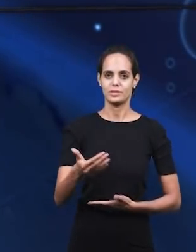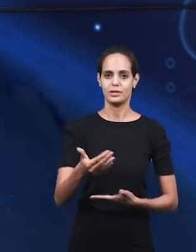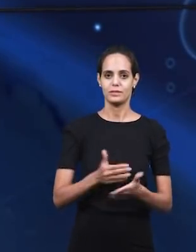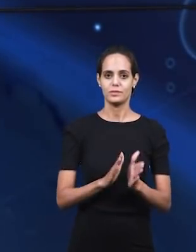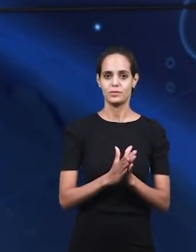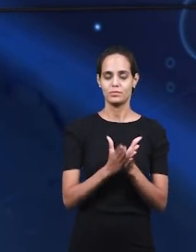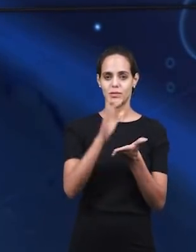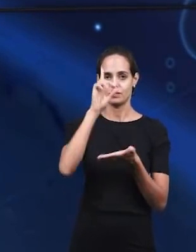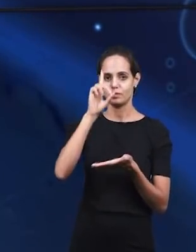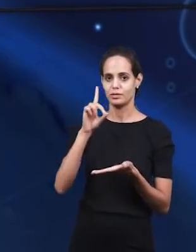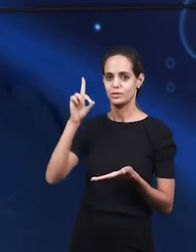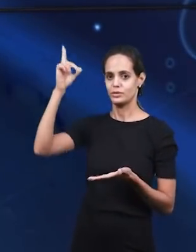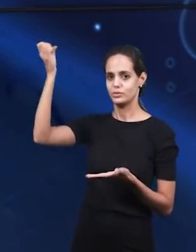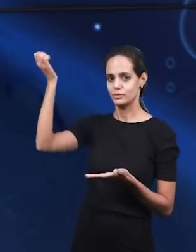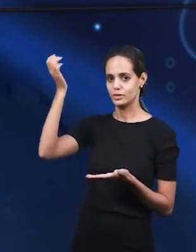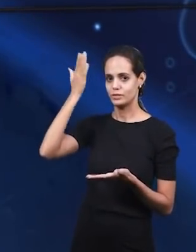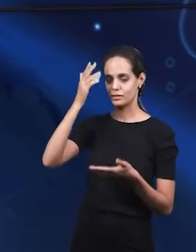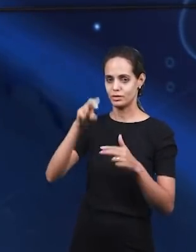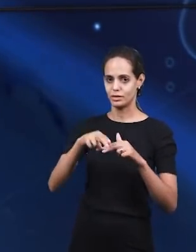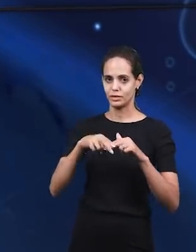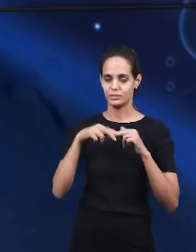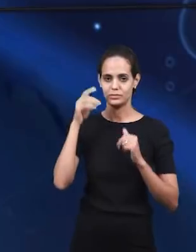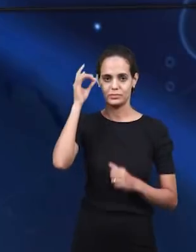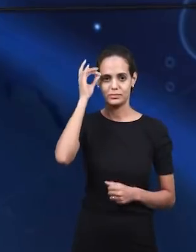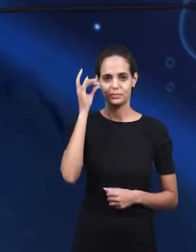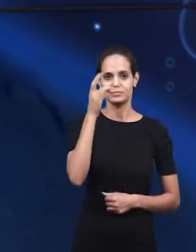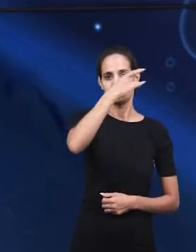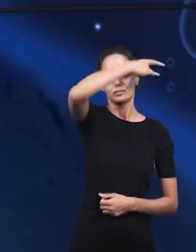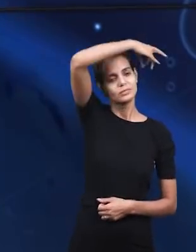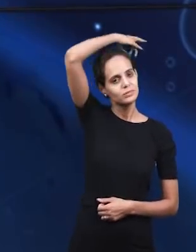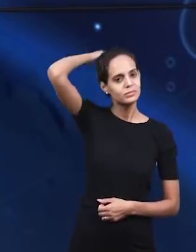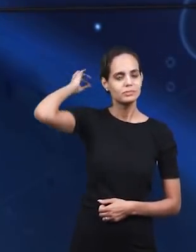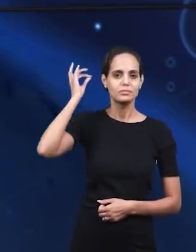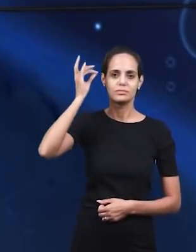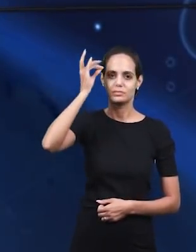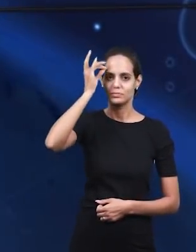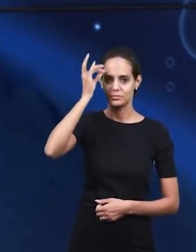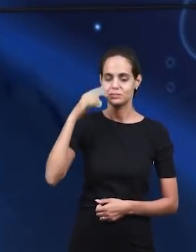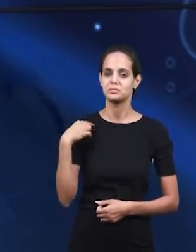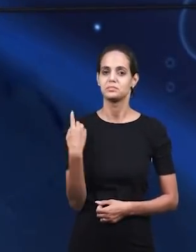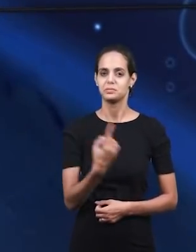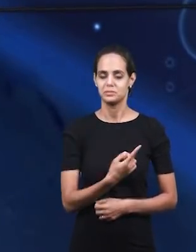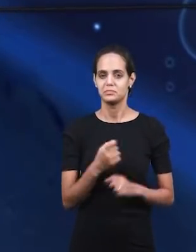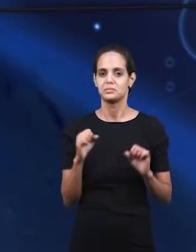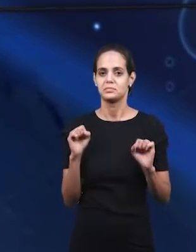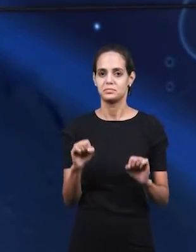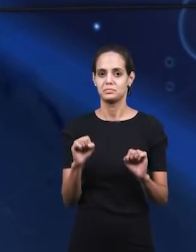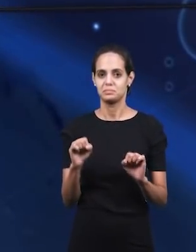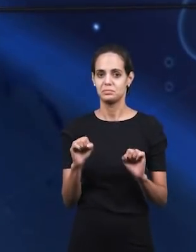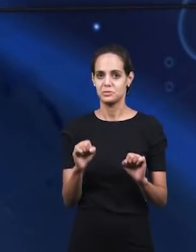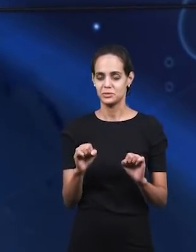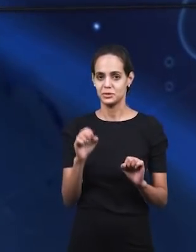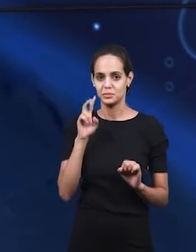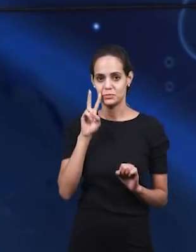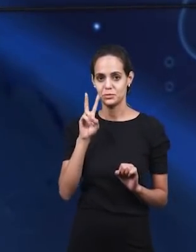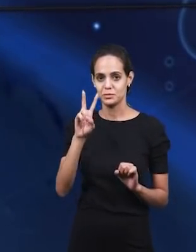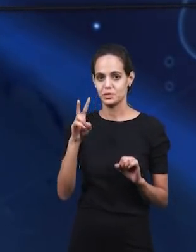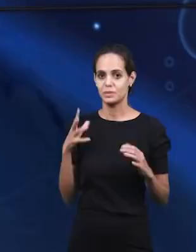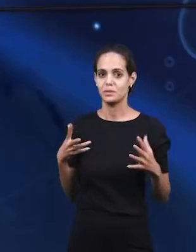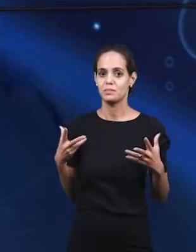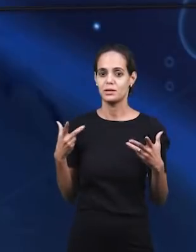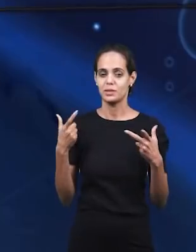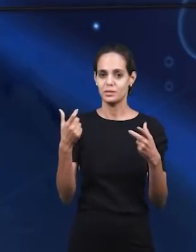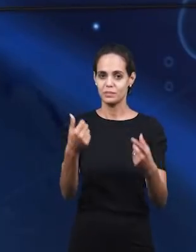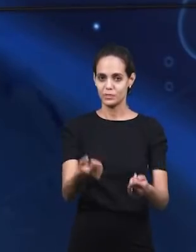palavra revelada pelo Espírito Santo. Então, são expressões que nós estamos pontificando aqui para mostrar, irmãos,